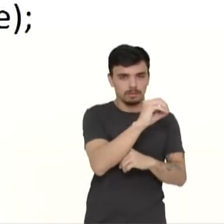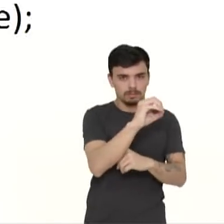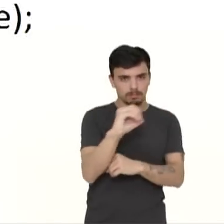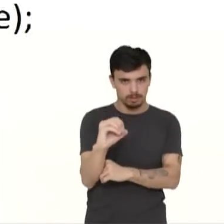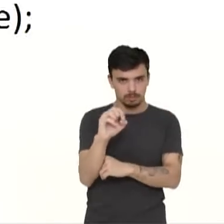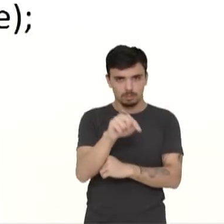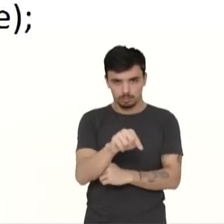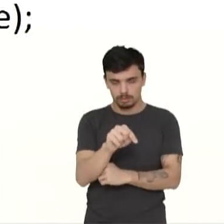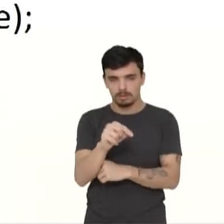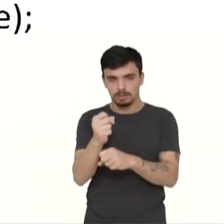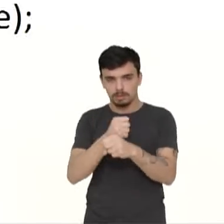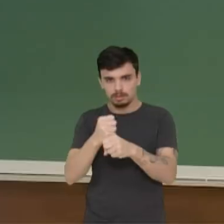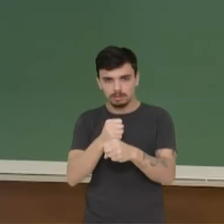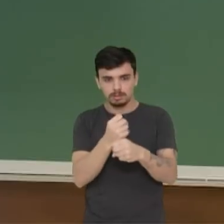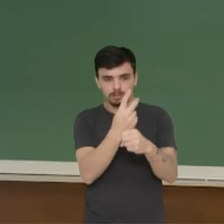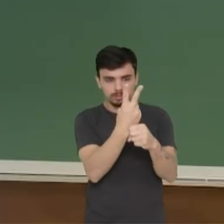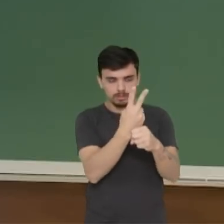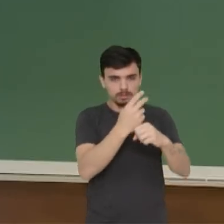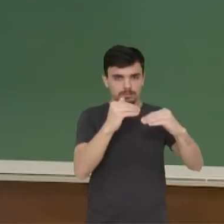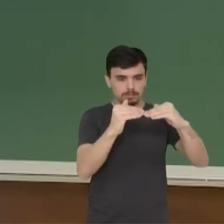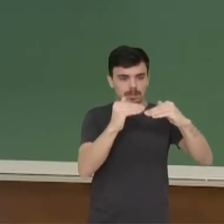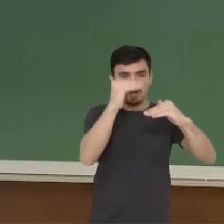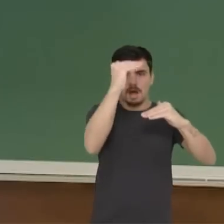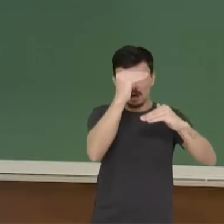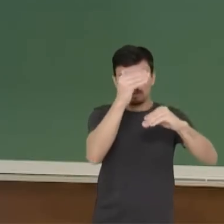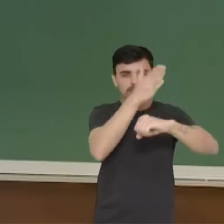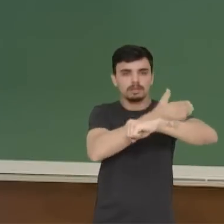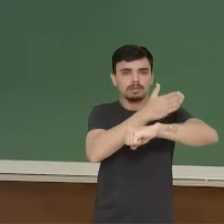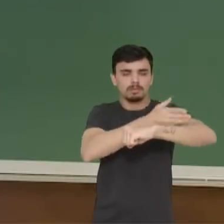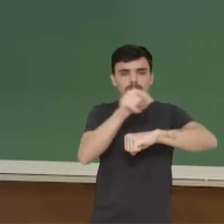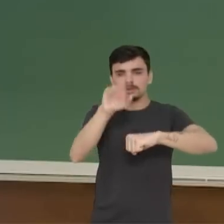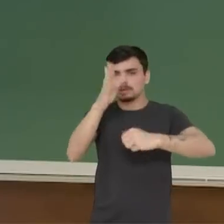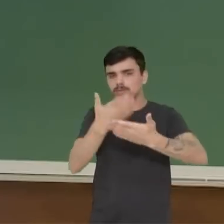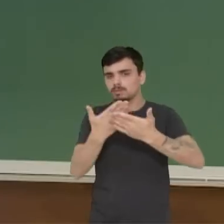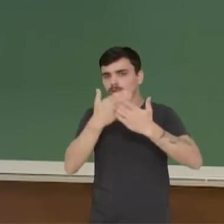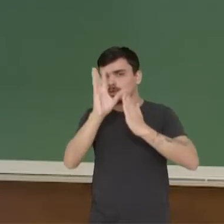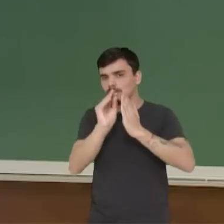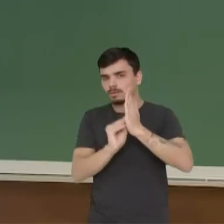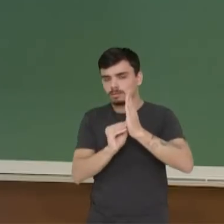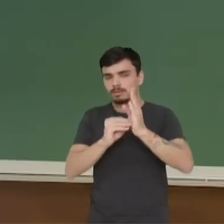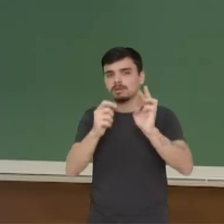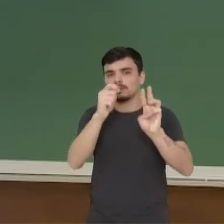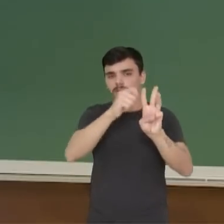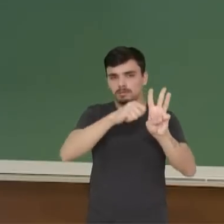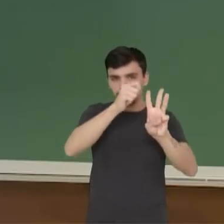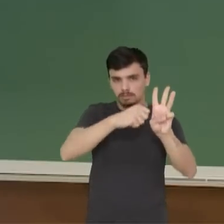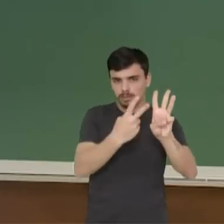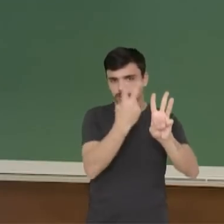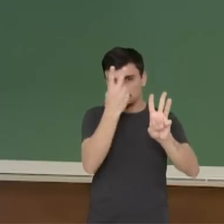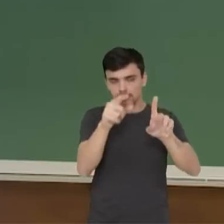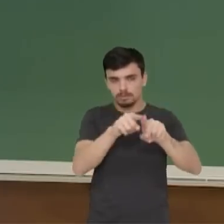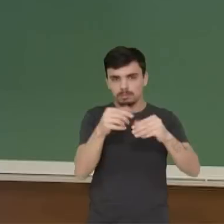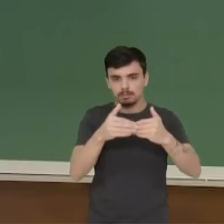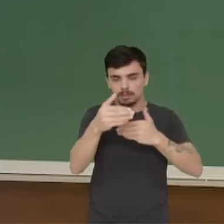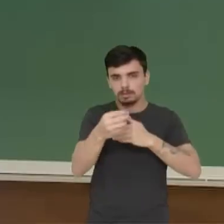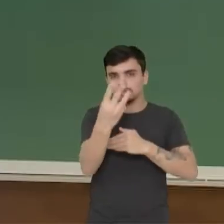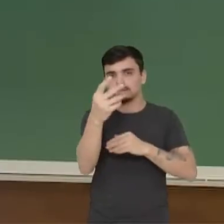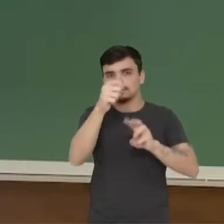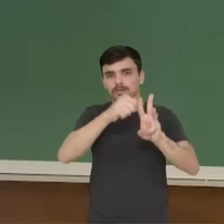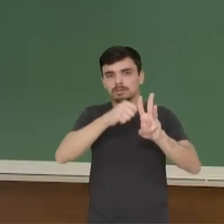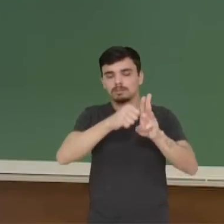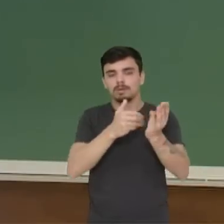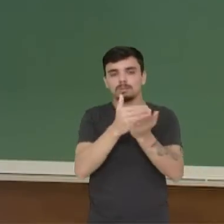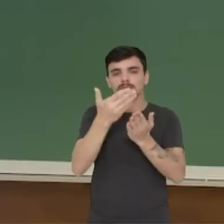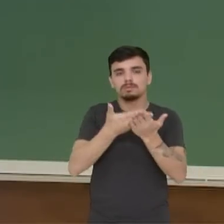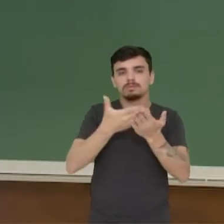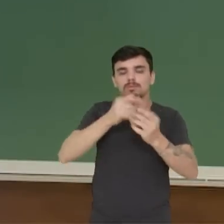2 períodos. A Alta Idade Média, de um conteúdo que vocês já estudaram no segundo trimestre, e agora, a partir do terceiro trimestre, a gente